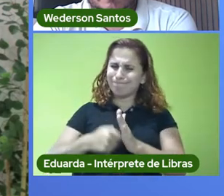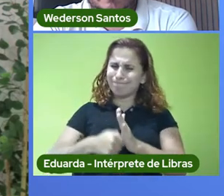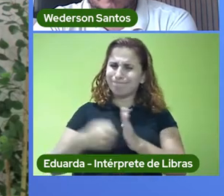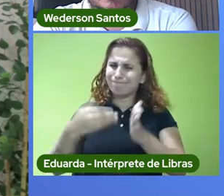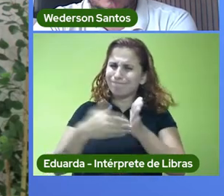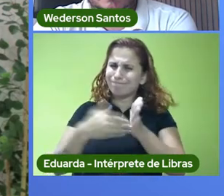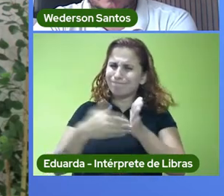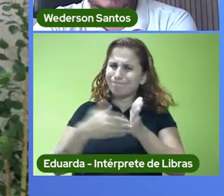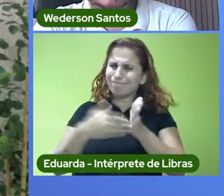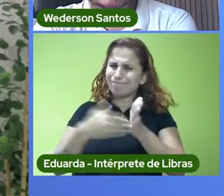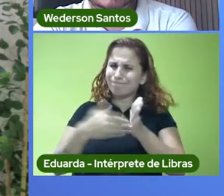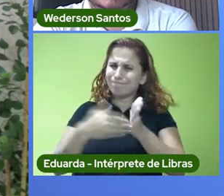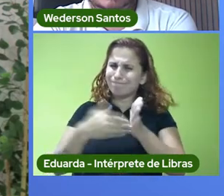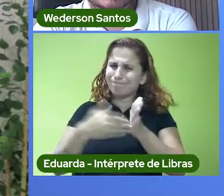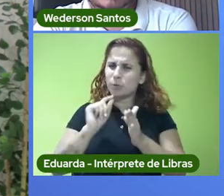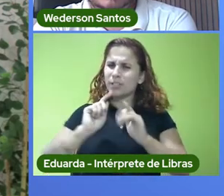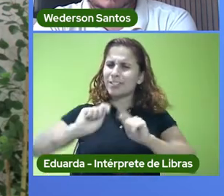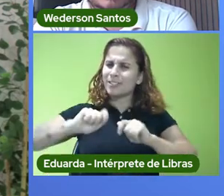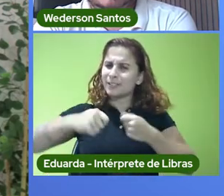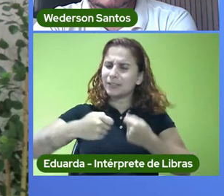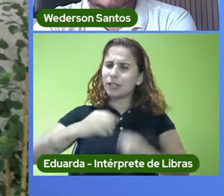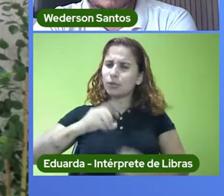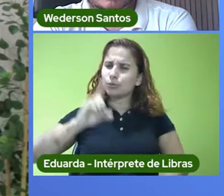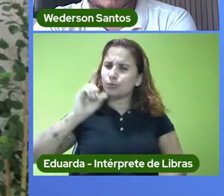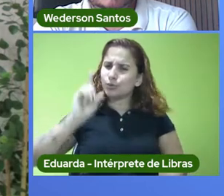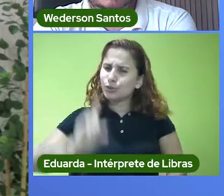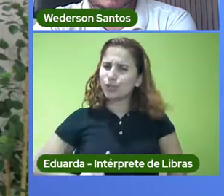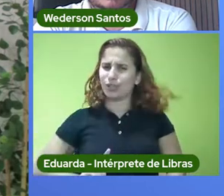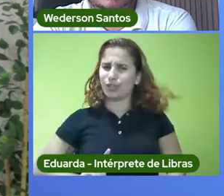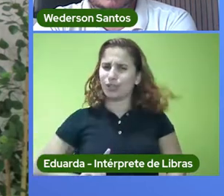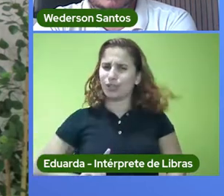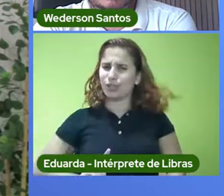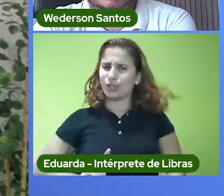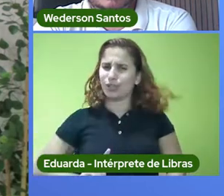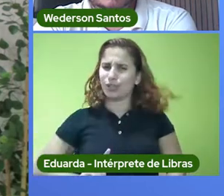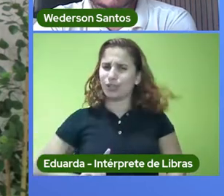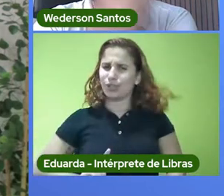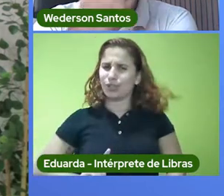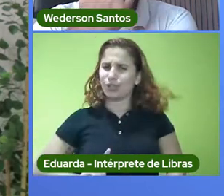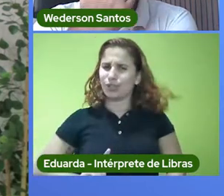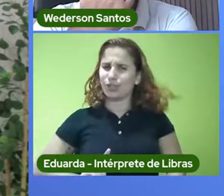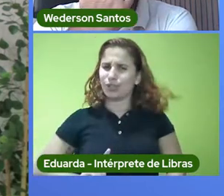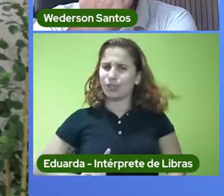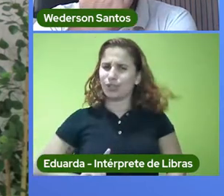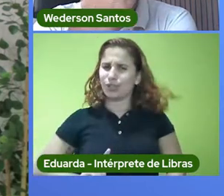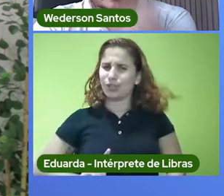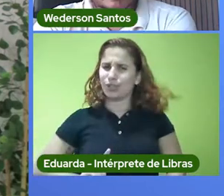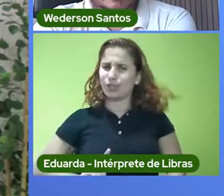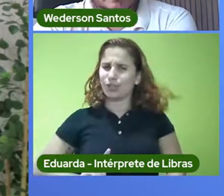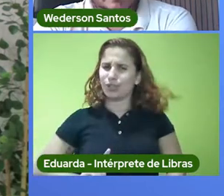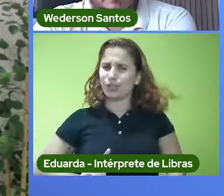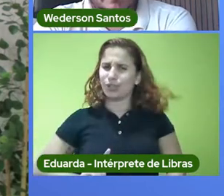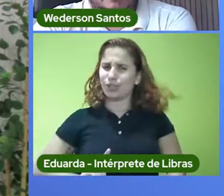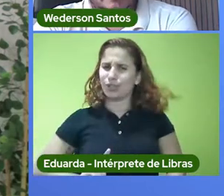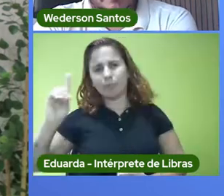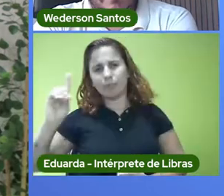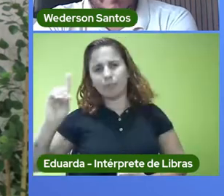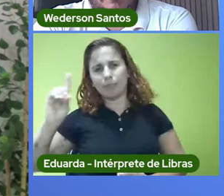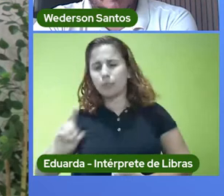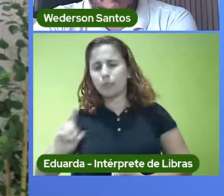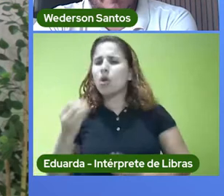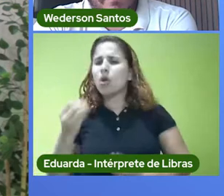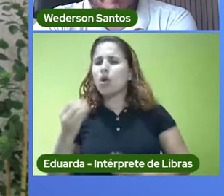né, para a pessoa com deficiência lá. E aí a pergunta é o que você poderia aconselhá-los, né, de ação